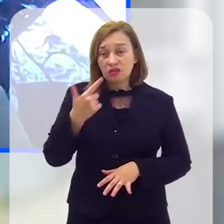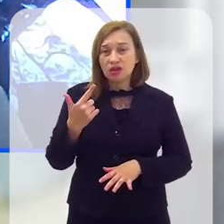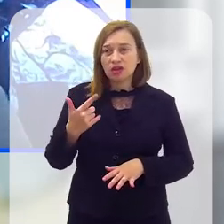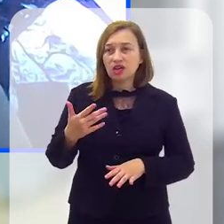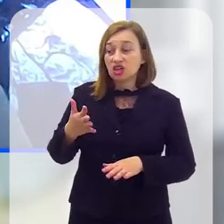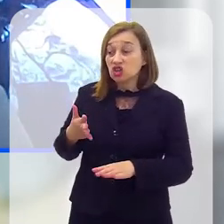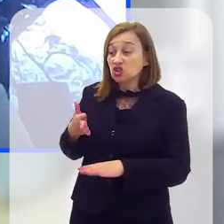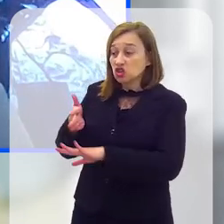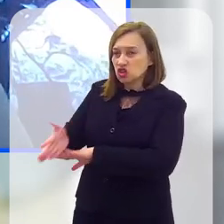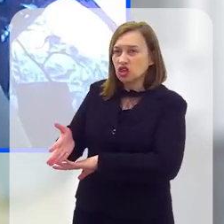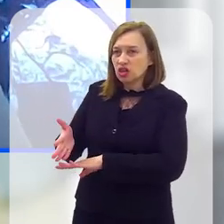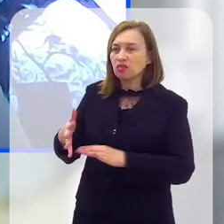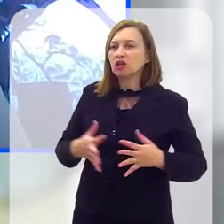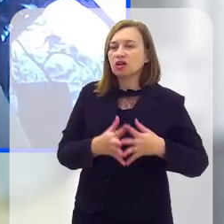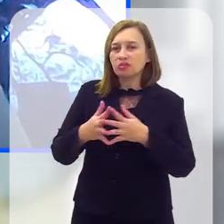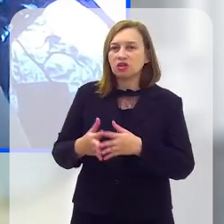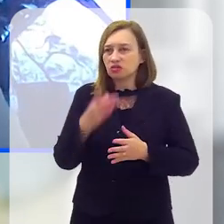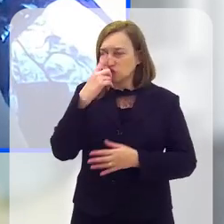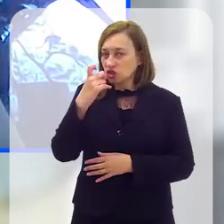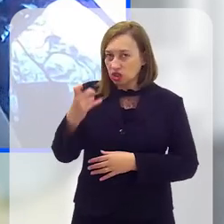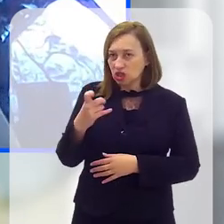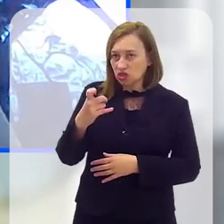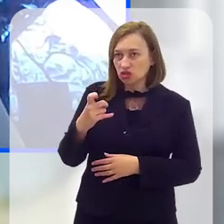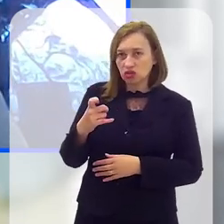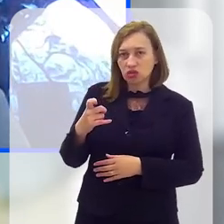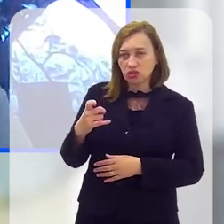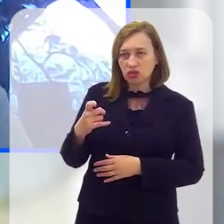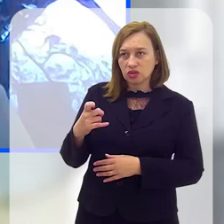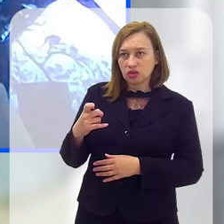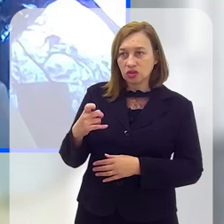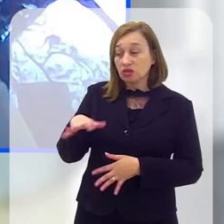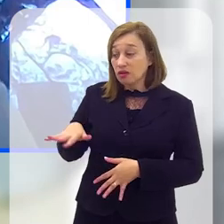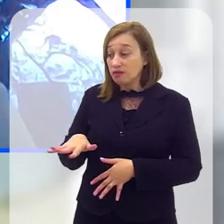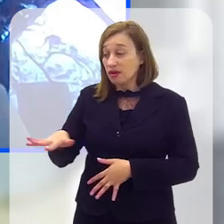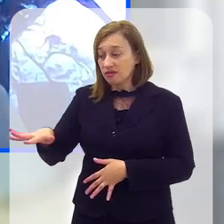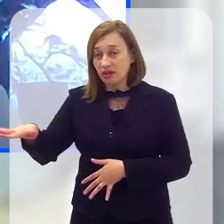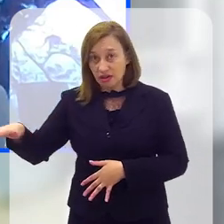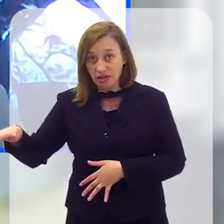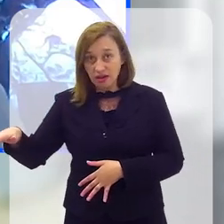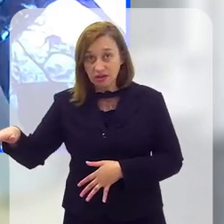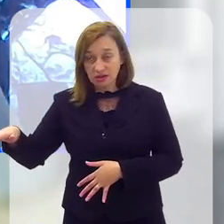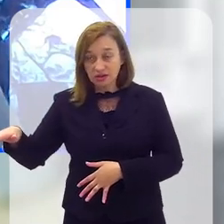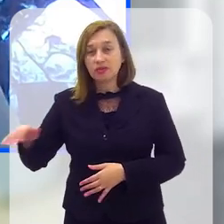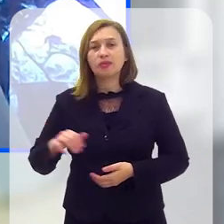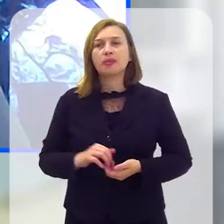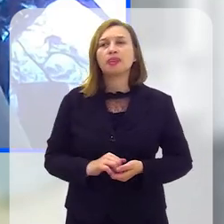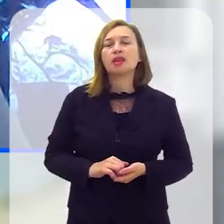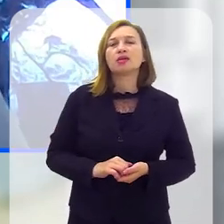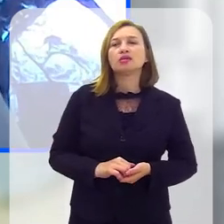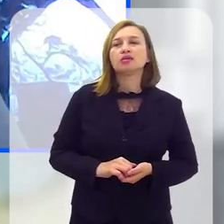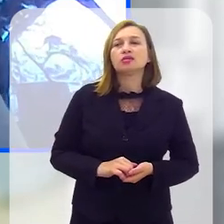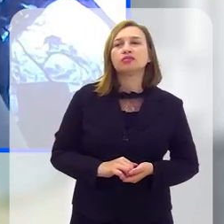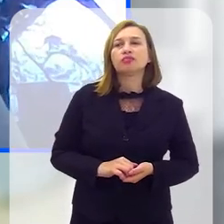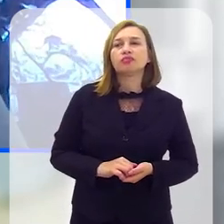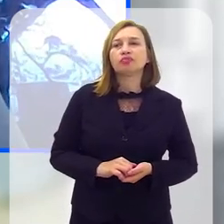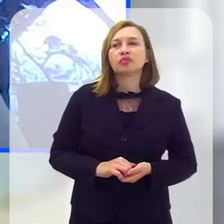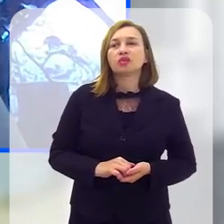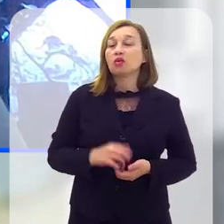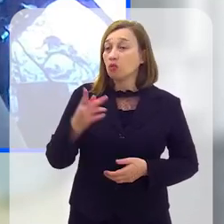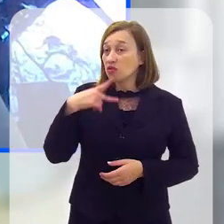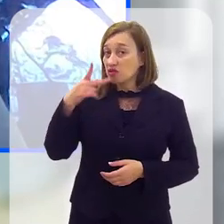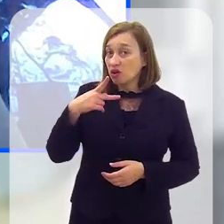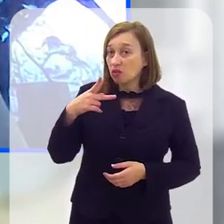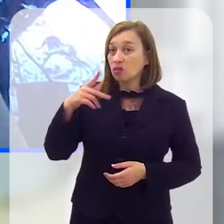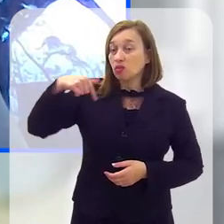serviços de coleta adequada e depois de disposição final dos resíduos sólidos nas favelas, por exemplo, né,